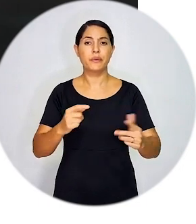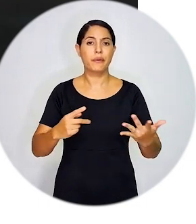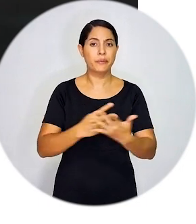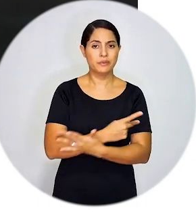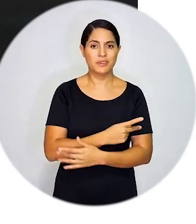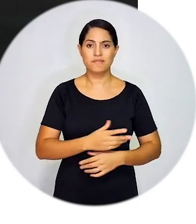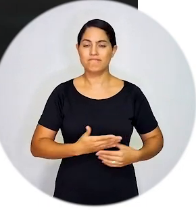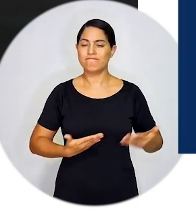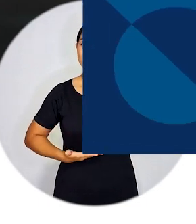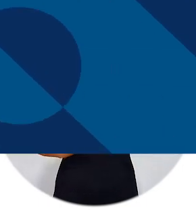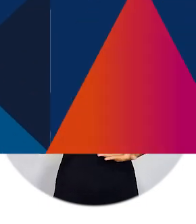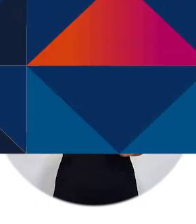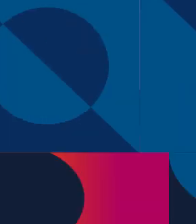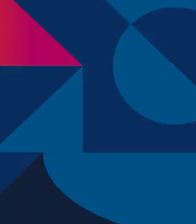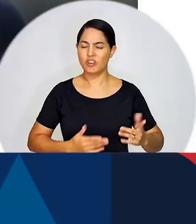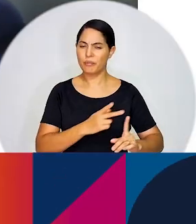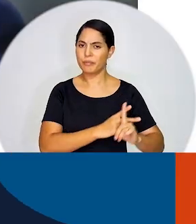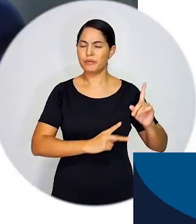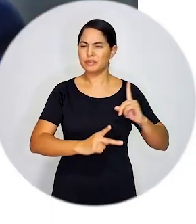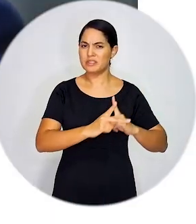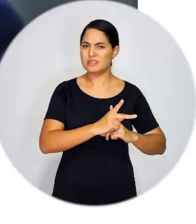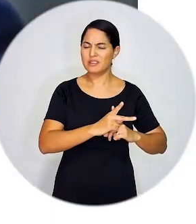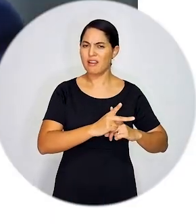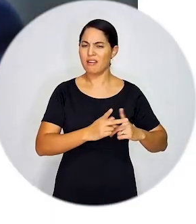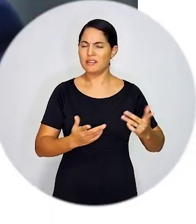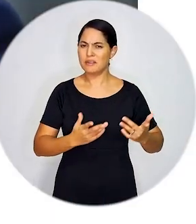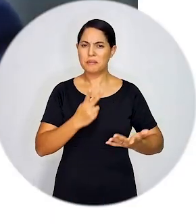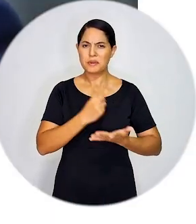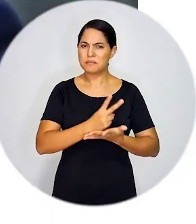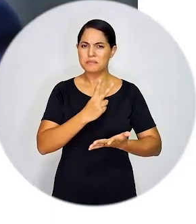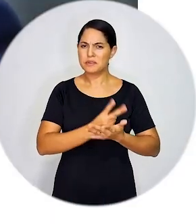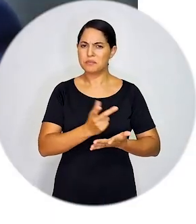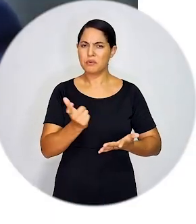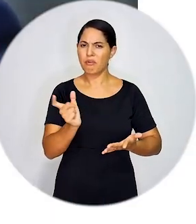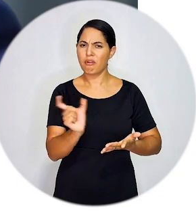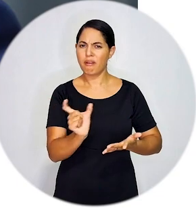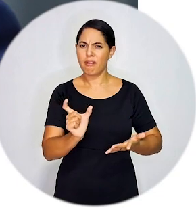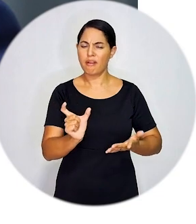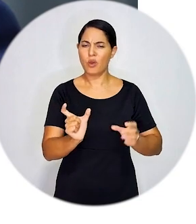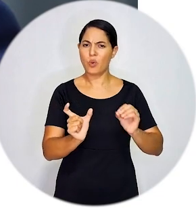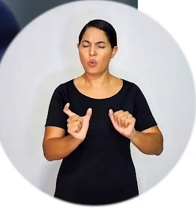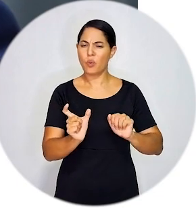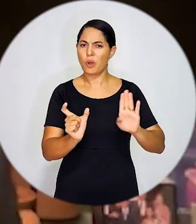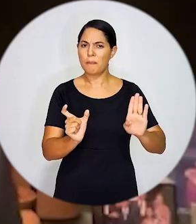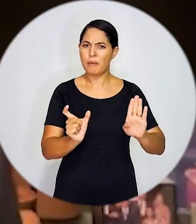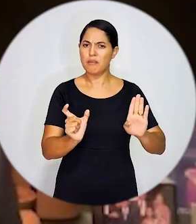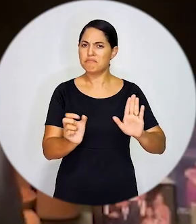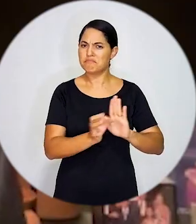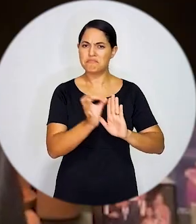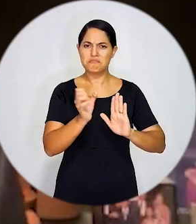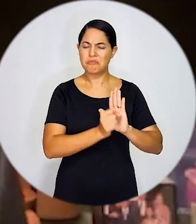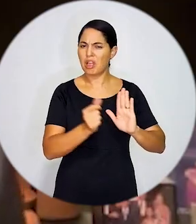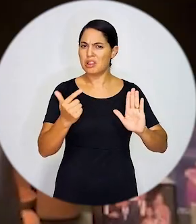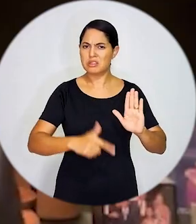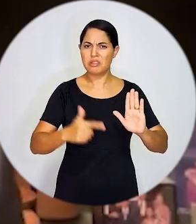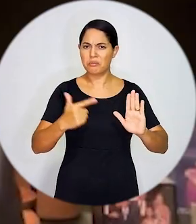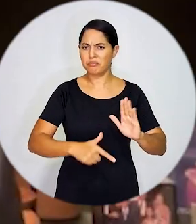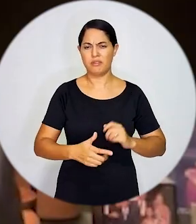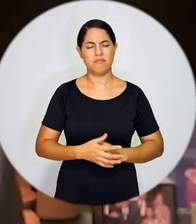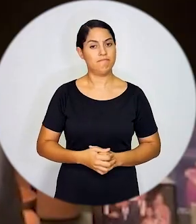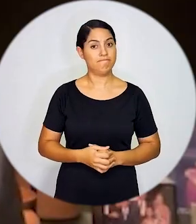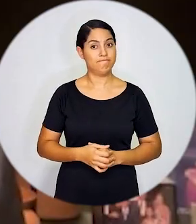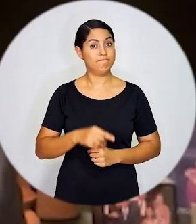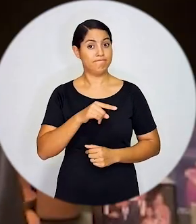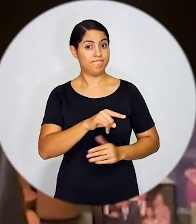vêm prestando o serviço de assessoria previdenciária, mesmo sem ter em seus quadros advogados inscritos